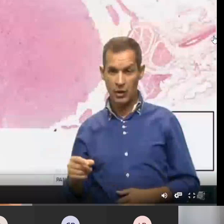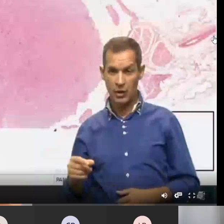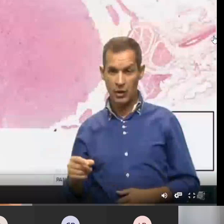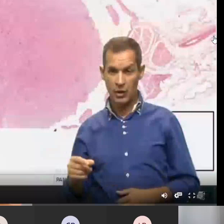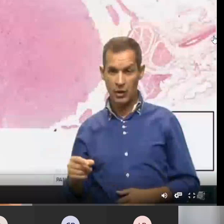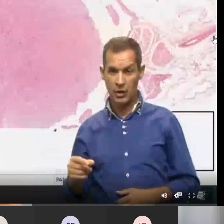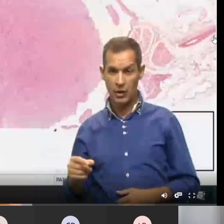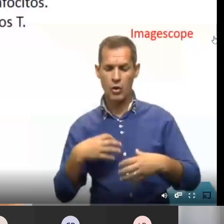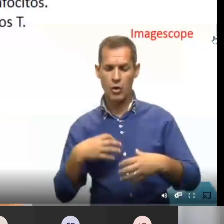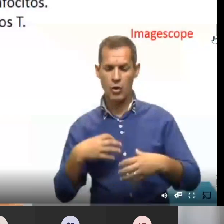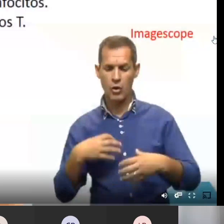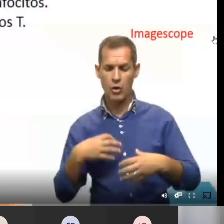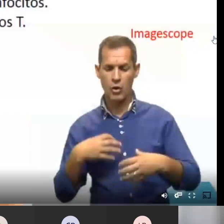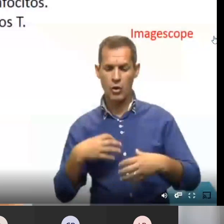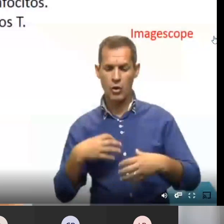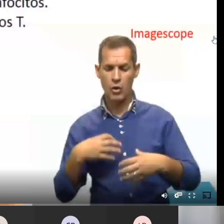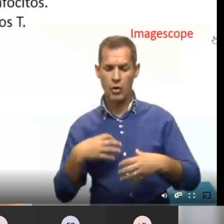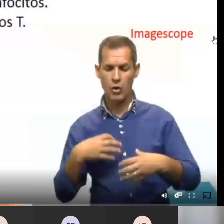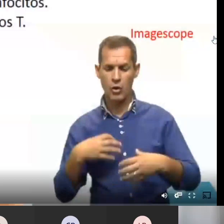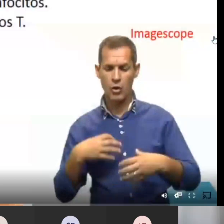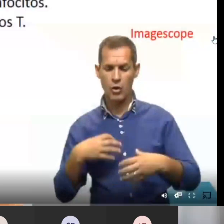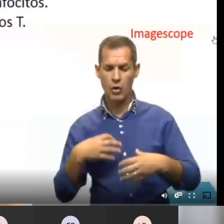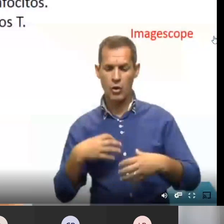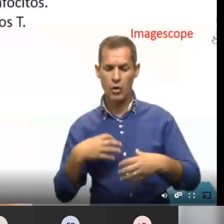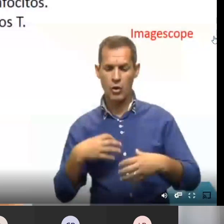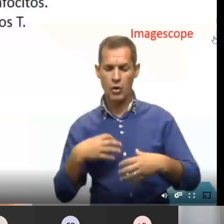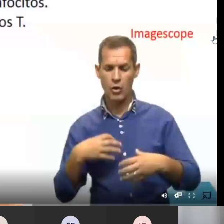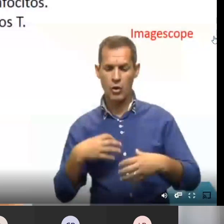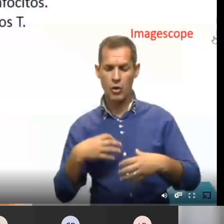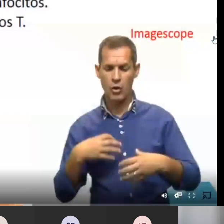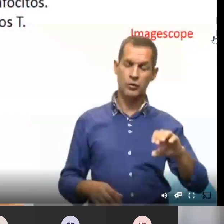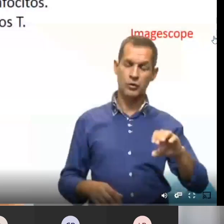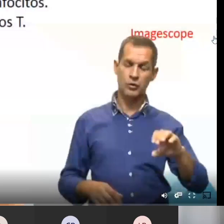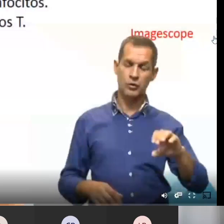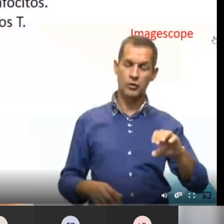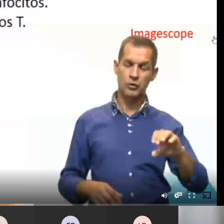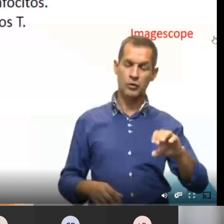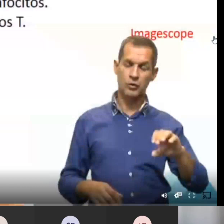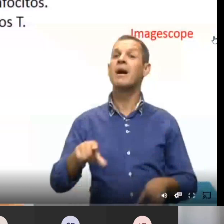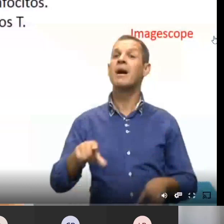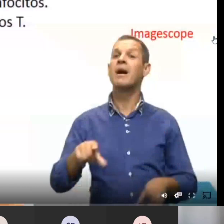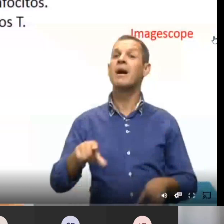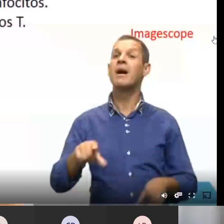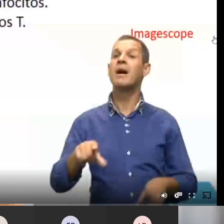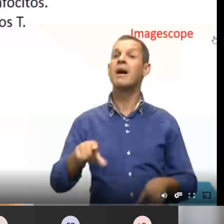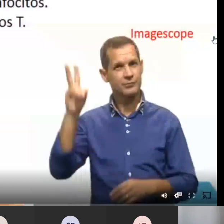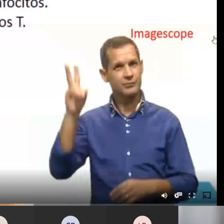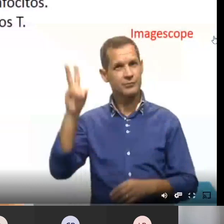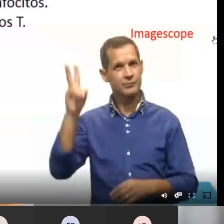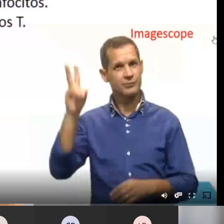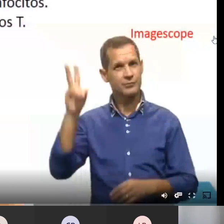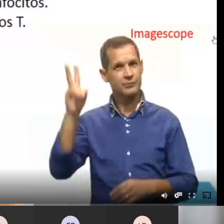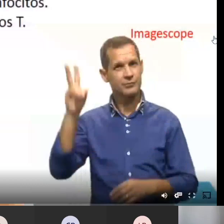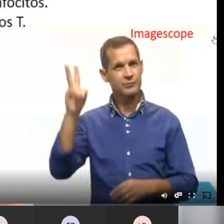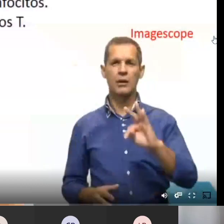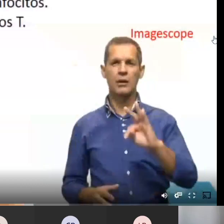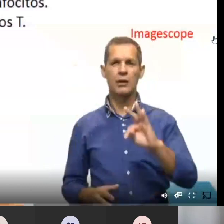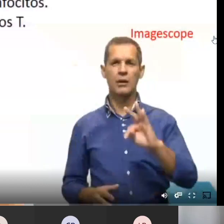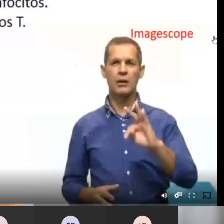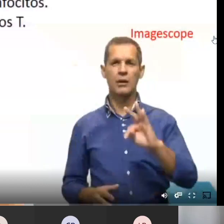órgão linfóide, que também é um órgão linfóide primário. Lembrem-se, o